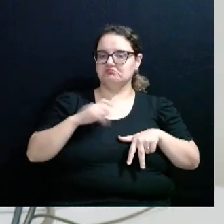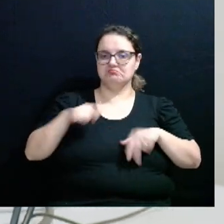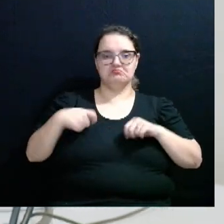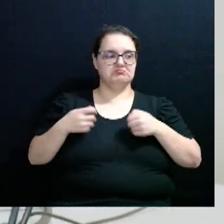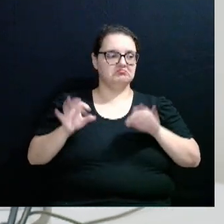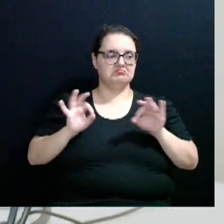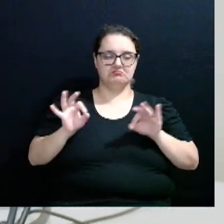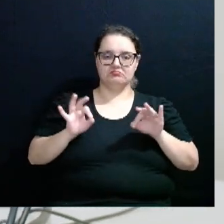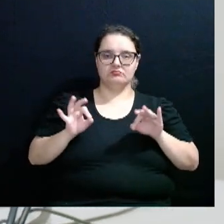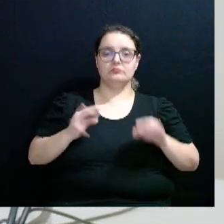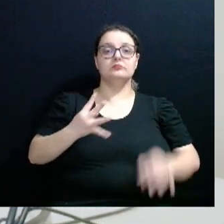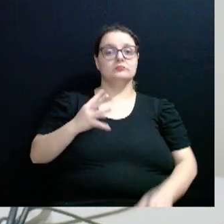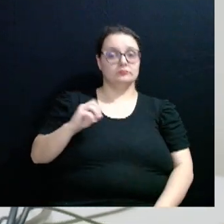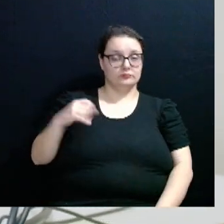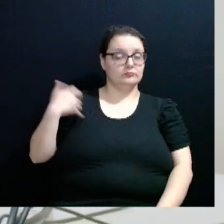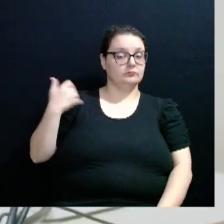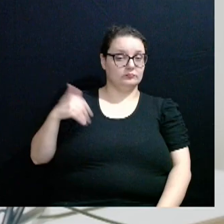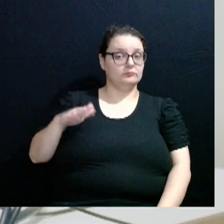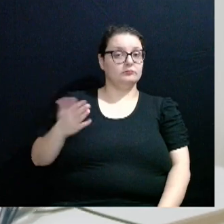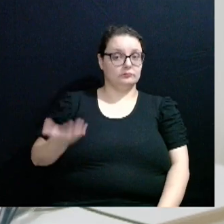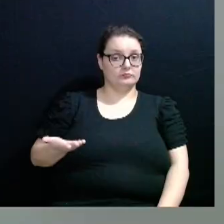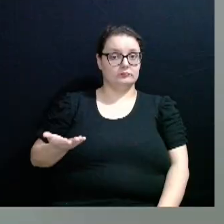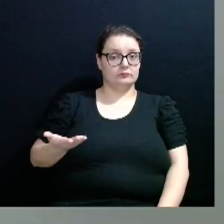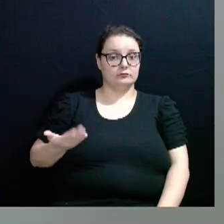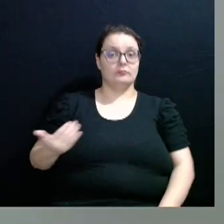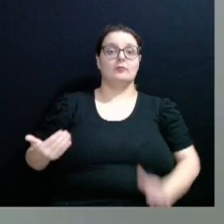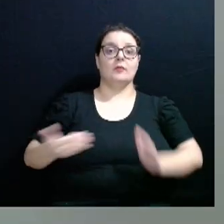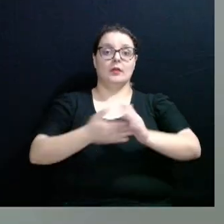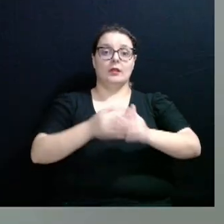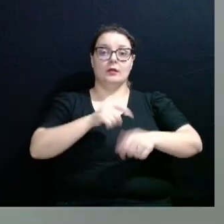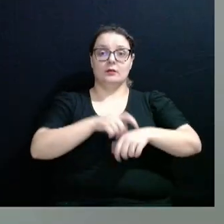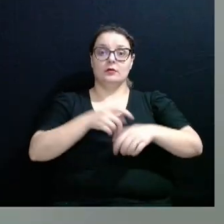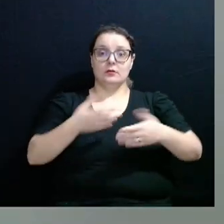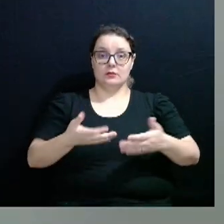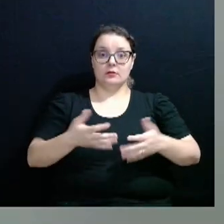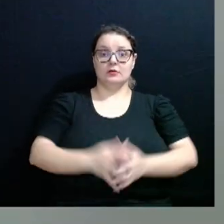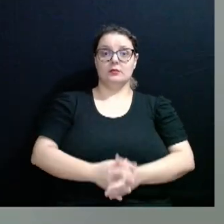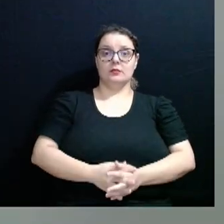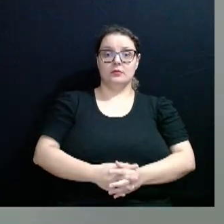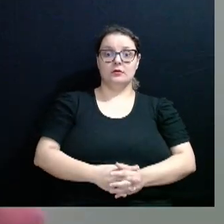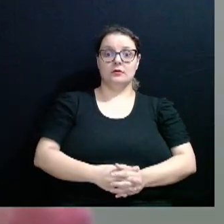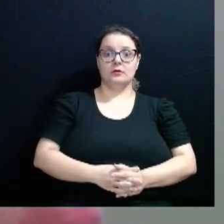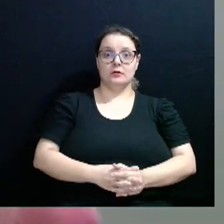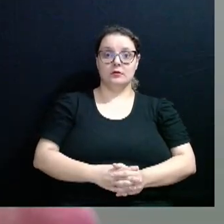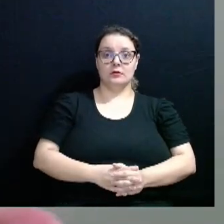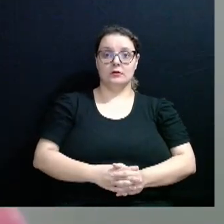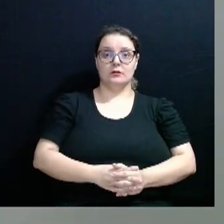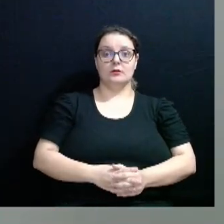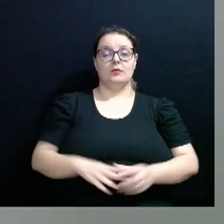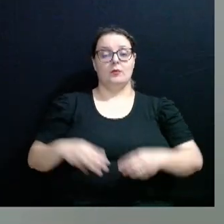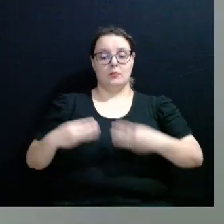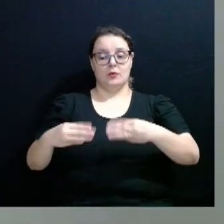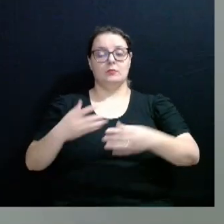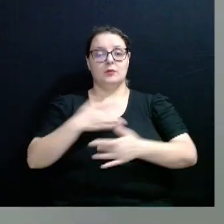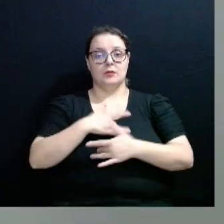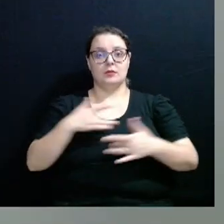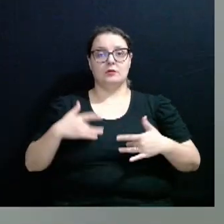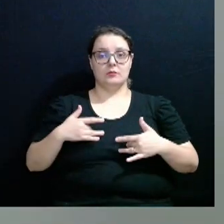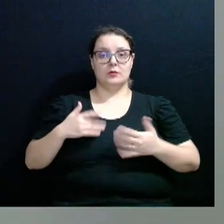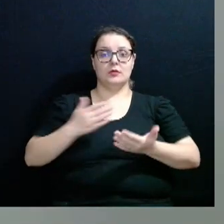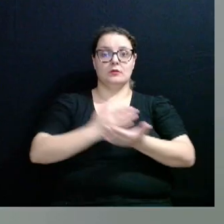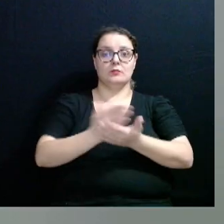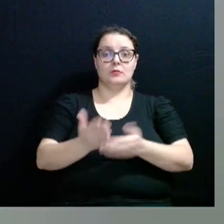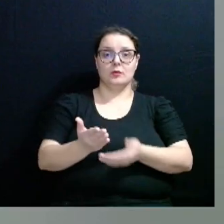40 anos. Até então, a diretriz do Ministério da Saúde era iniciar esse exame a partir dos